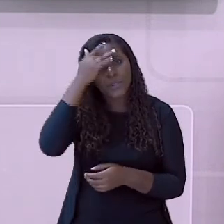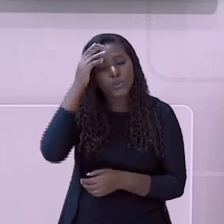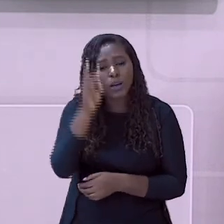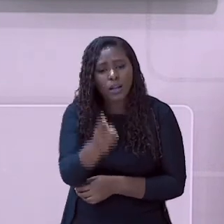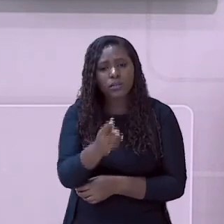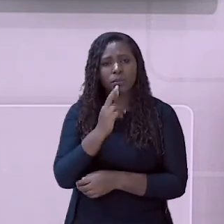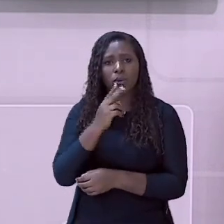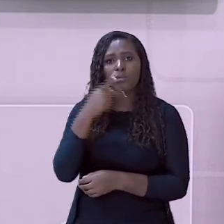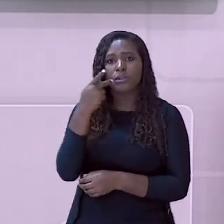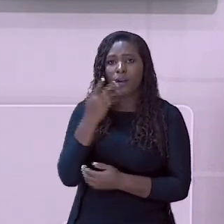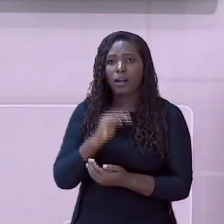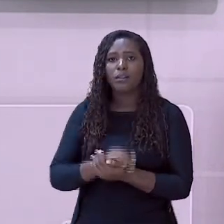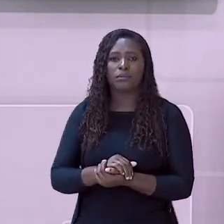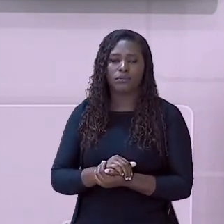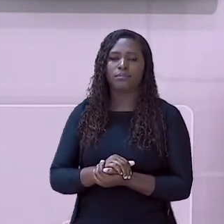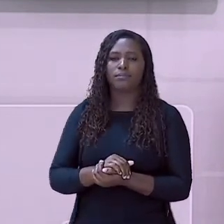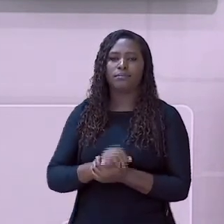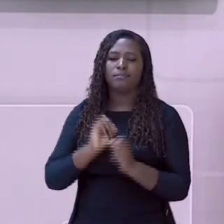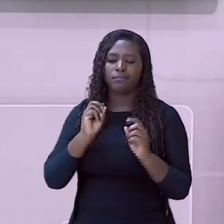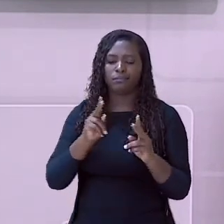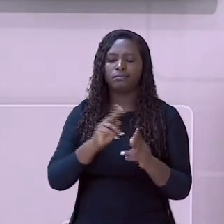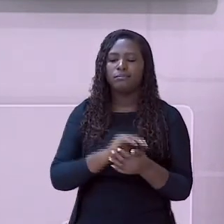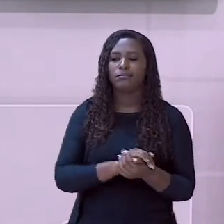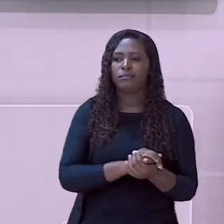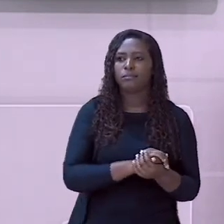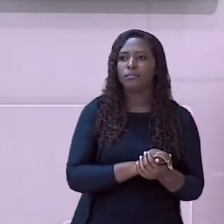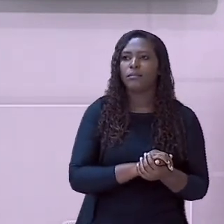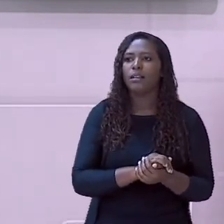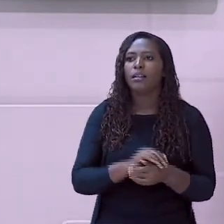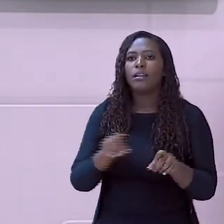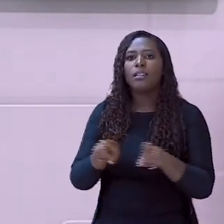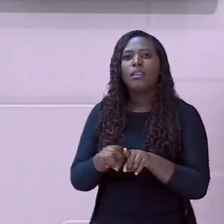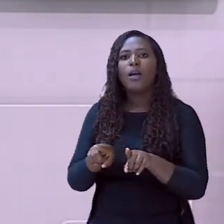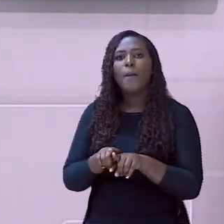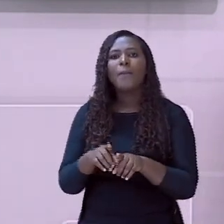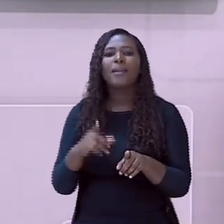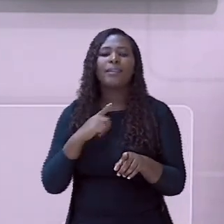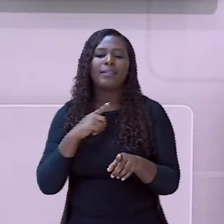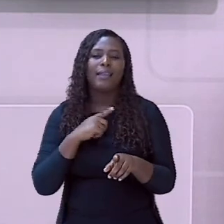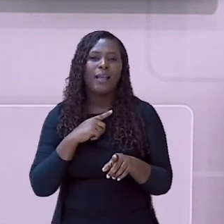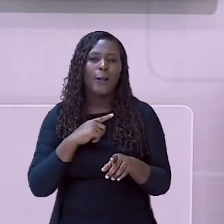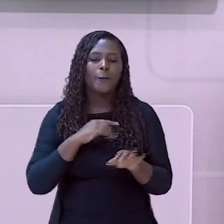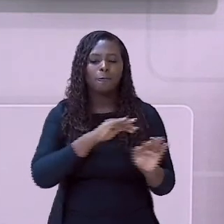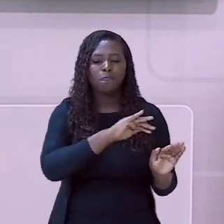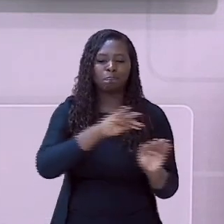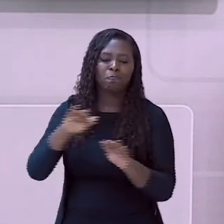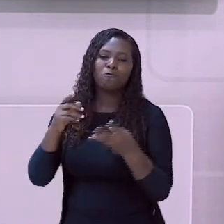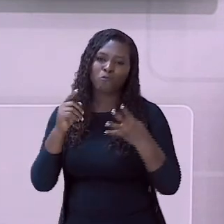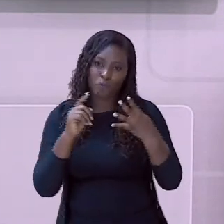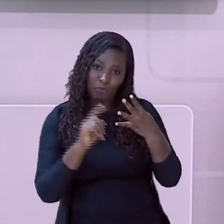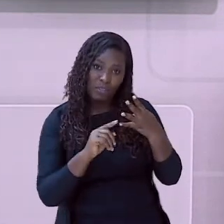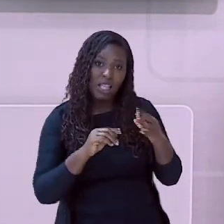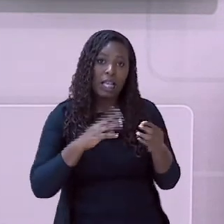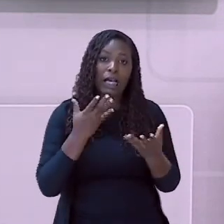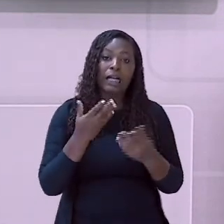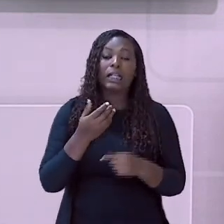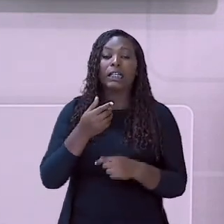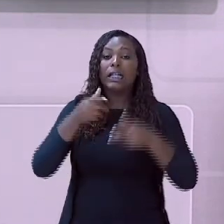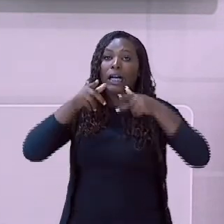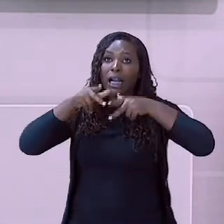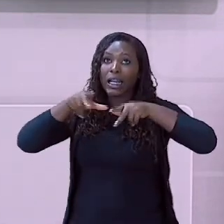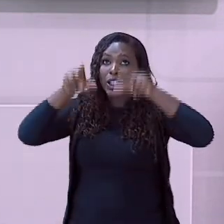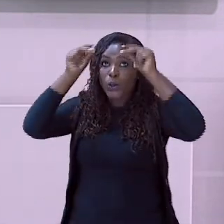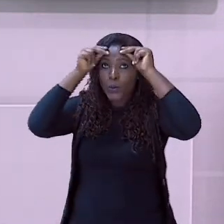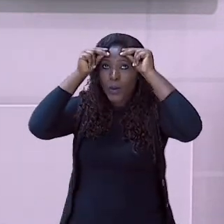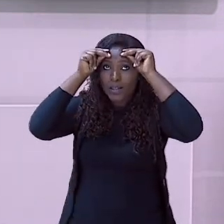fala. E eu tenho uma mescla de linguagem formal e informal nas entrevistas. Por que eu tenho essa mescla